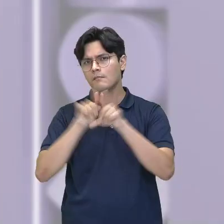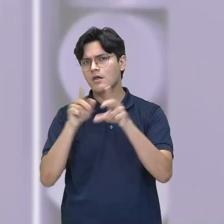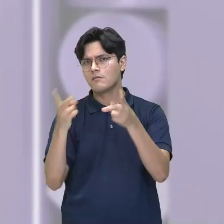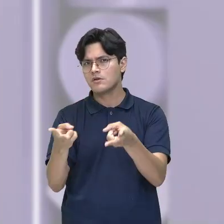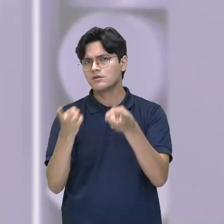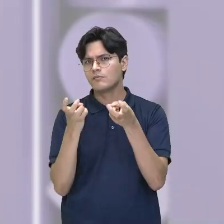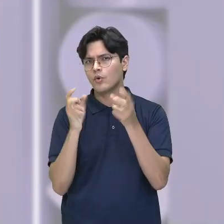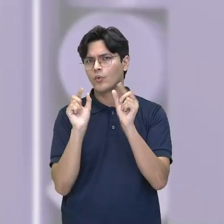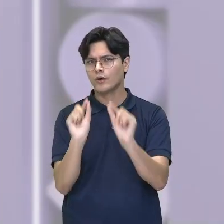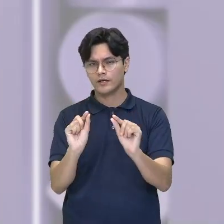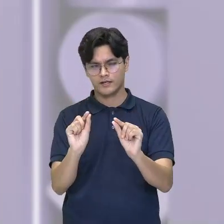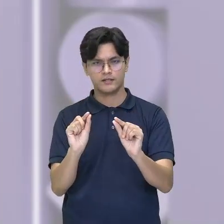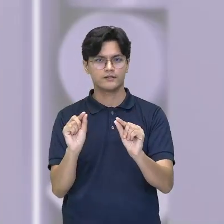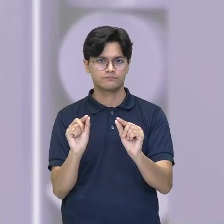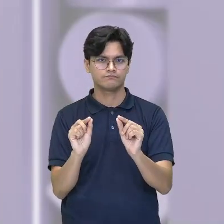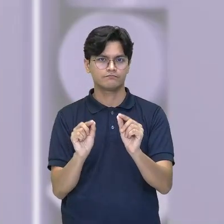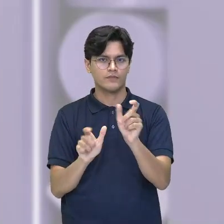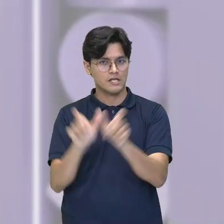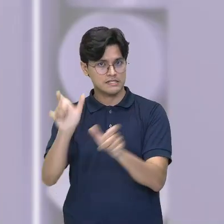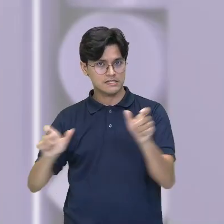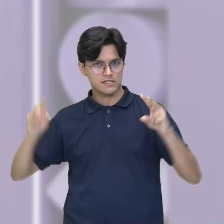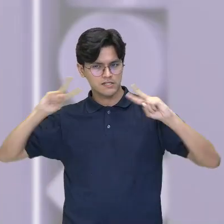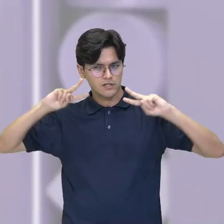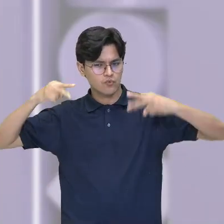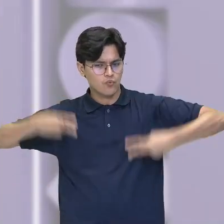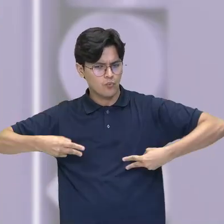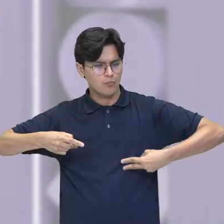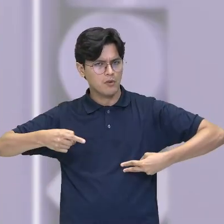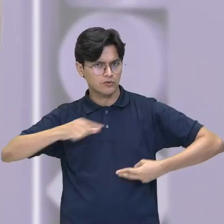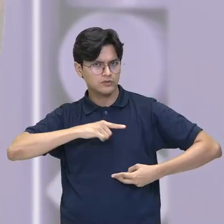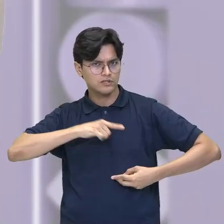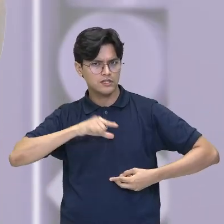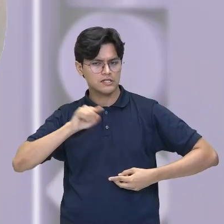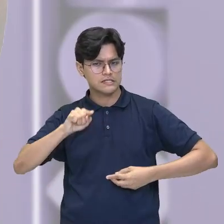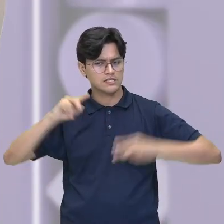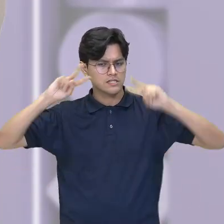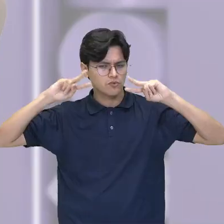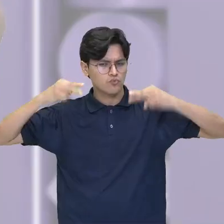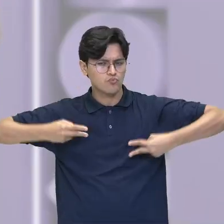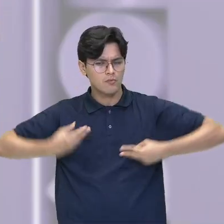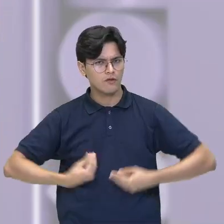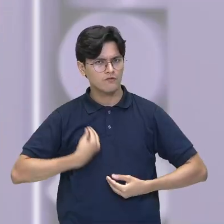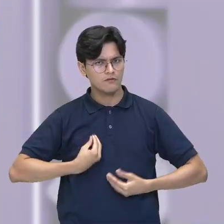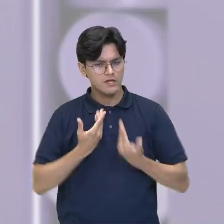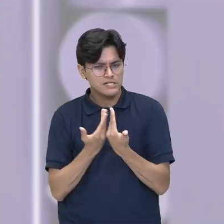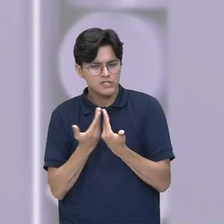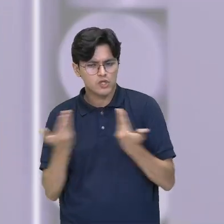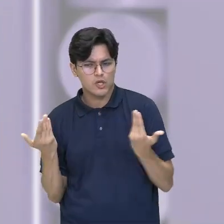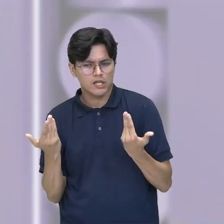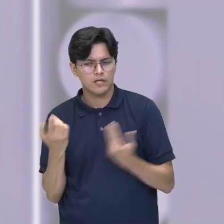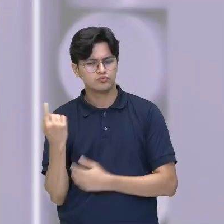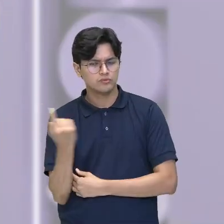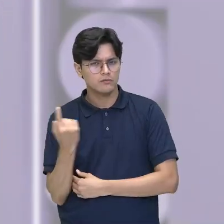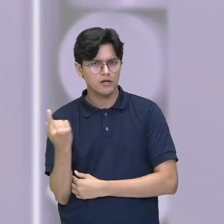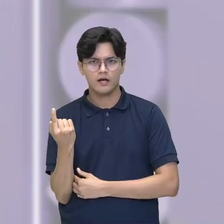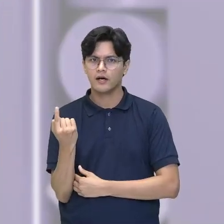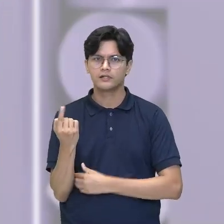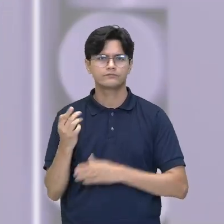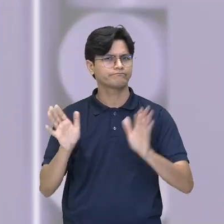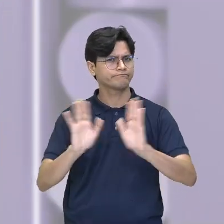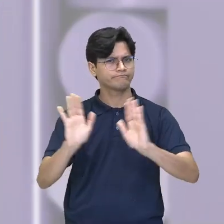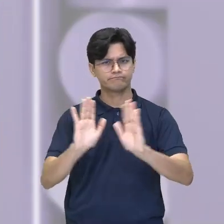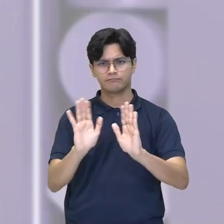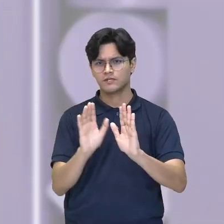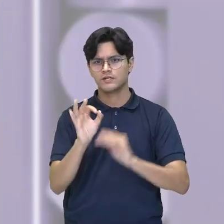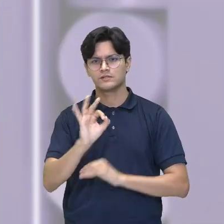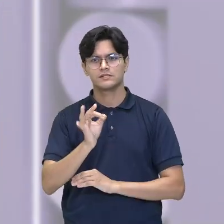disso? É que nenhum ser humano é uma ilha. Todos os códigos morais, os valores que vão surgir